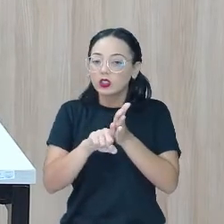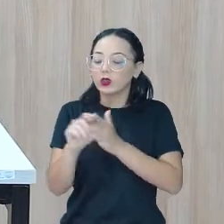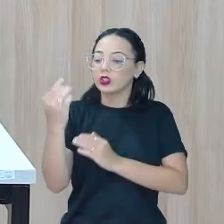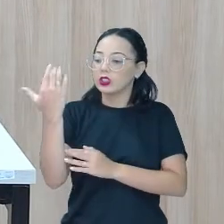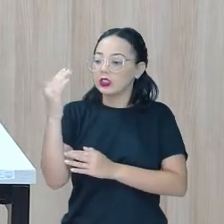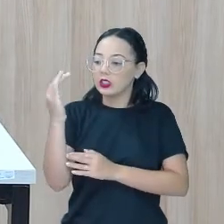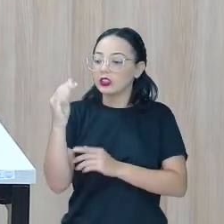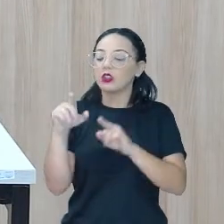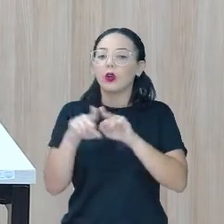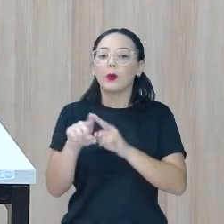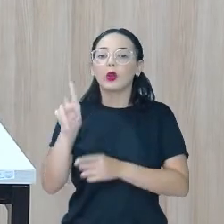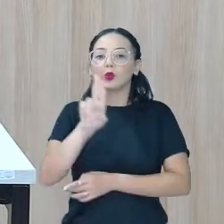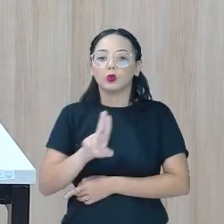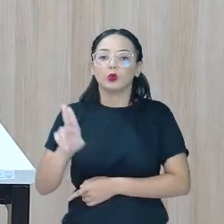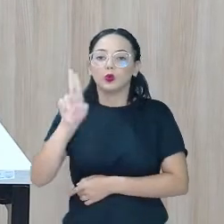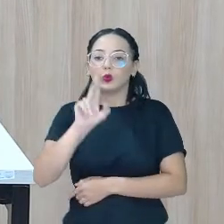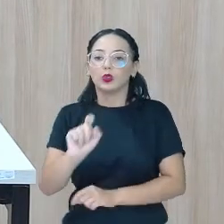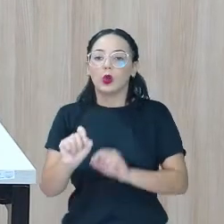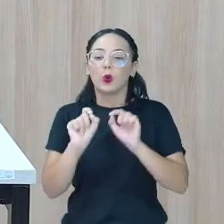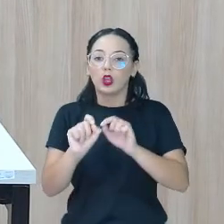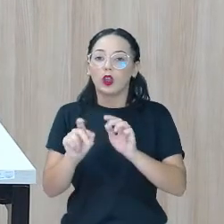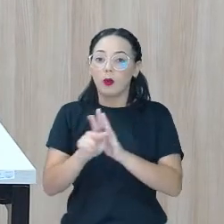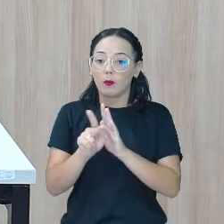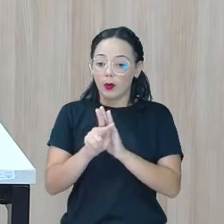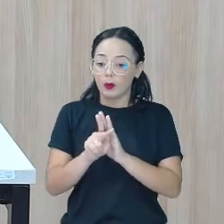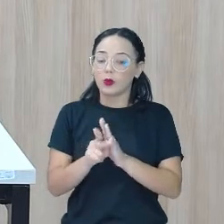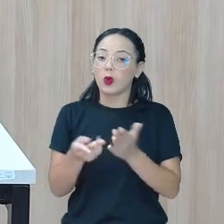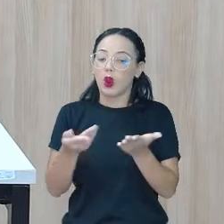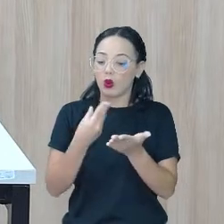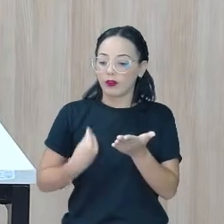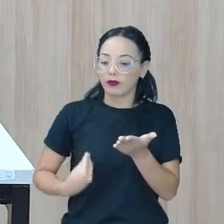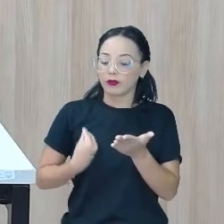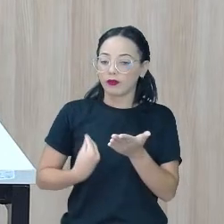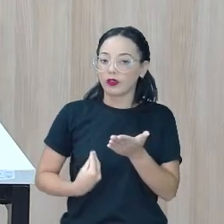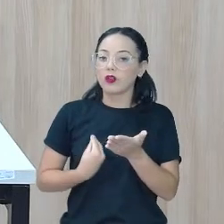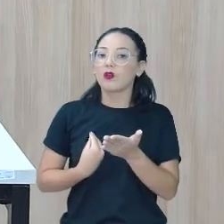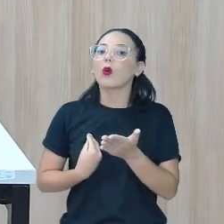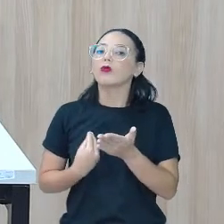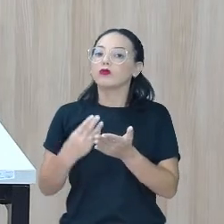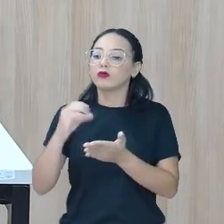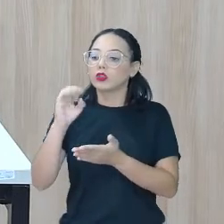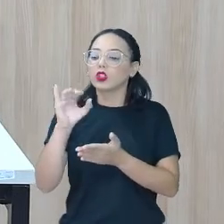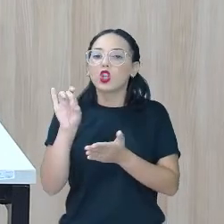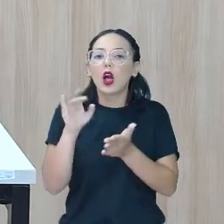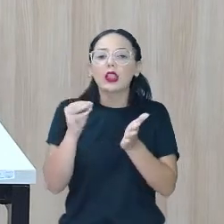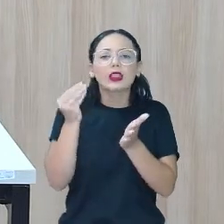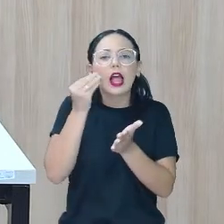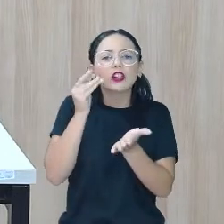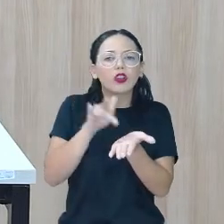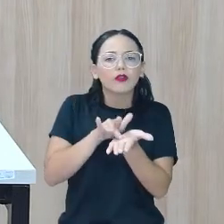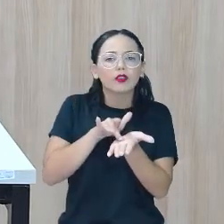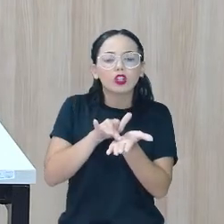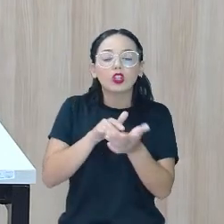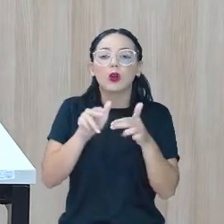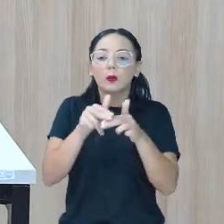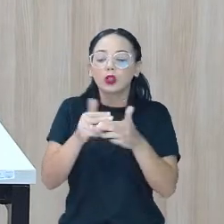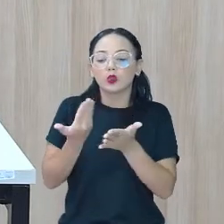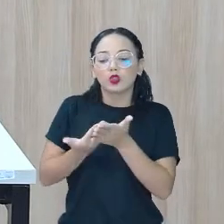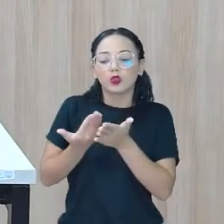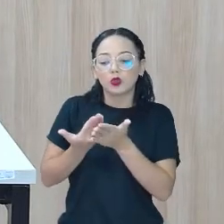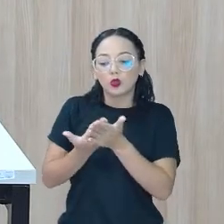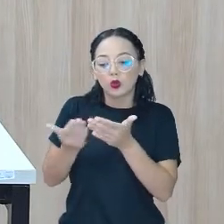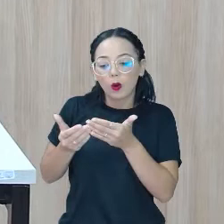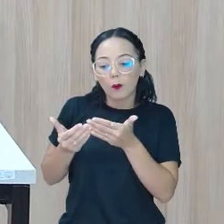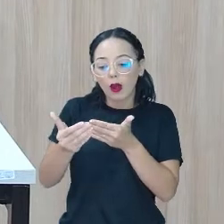cientistas utilizam, né, seres vivos como cobaias. Então, aí, a partir desse estudo, foi